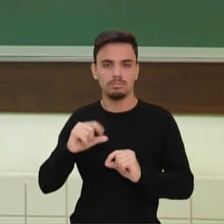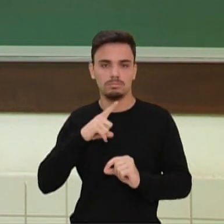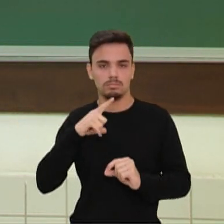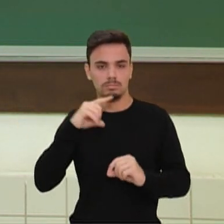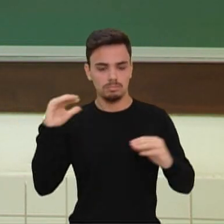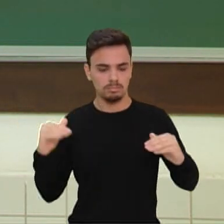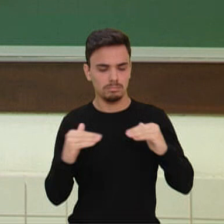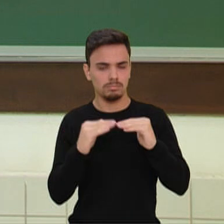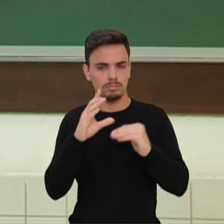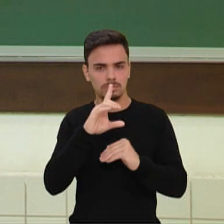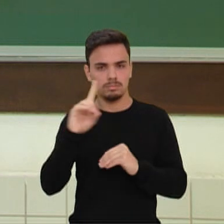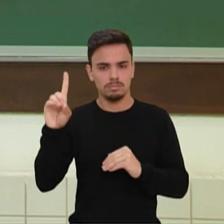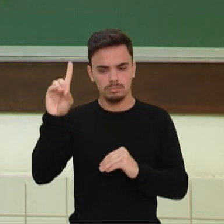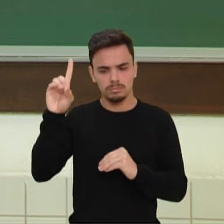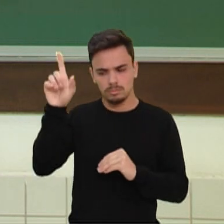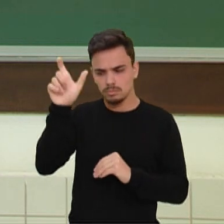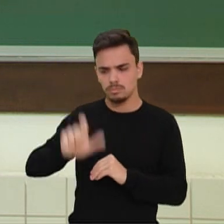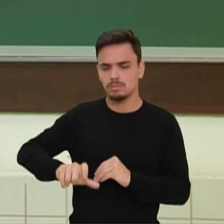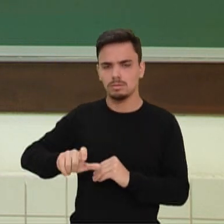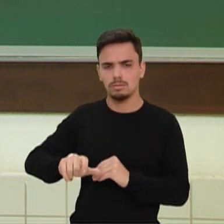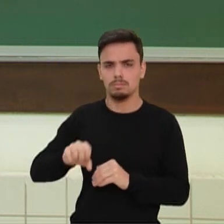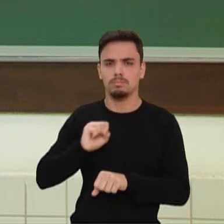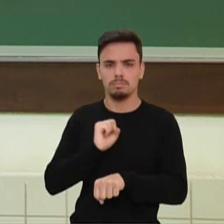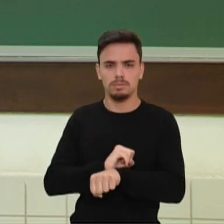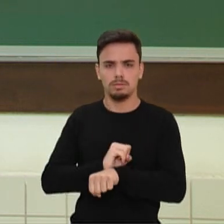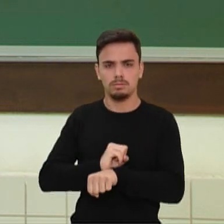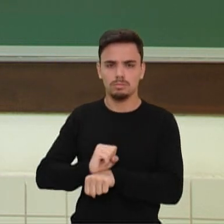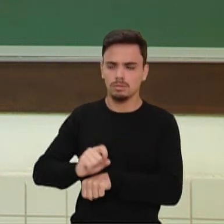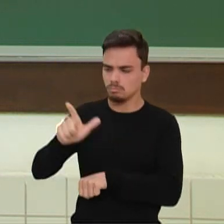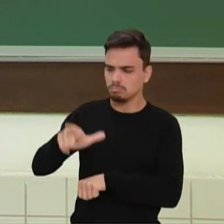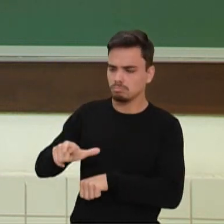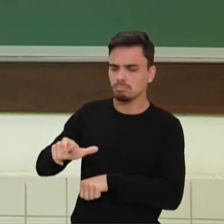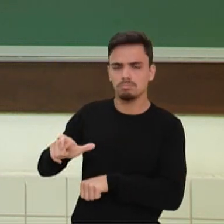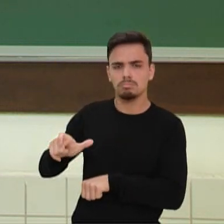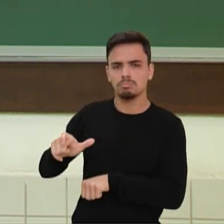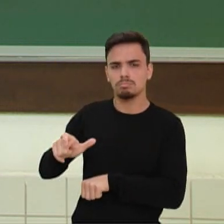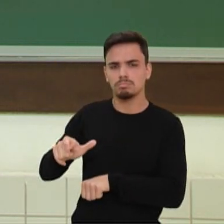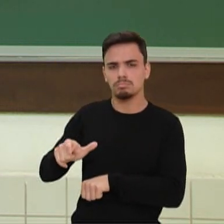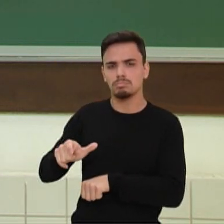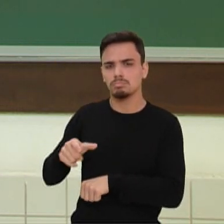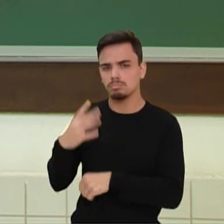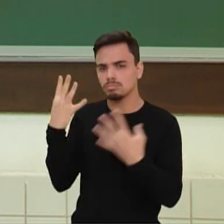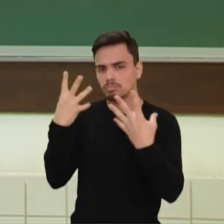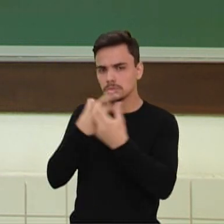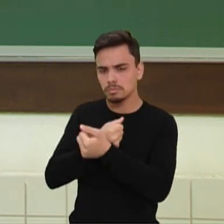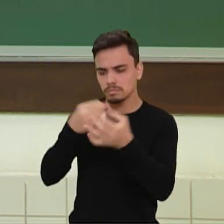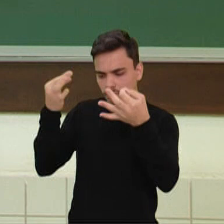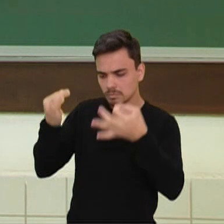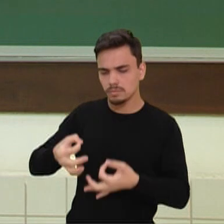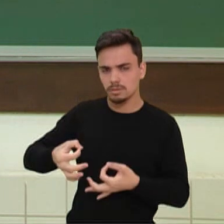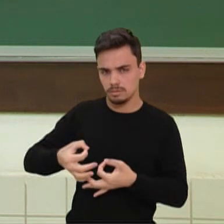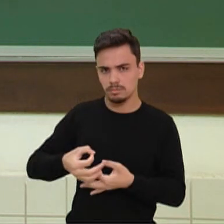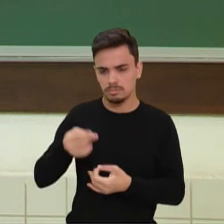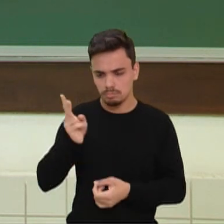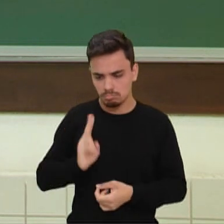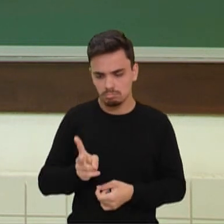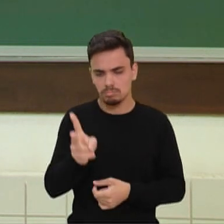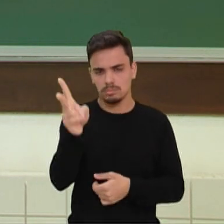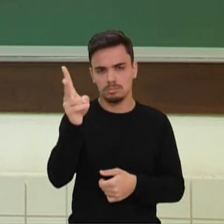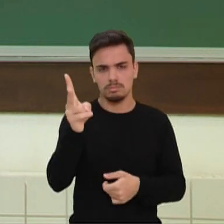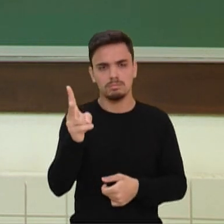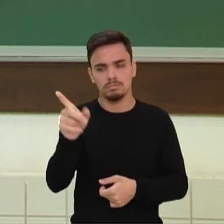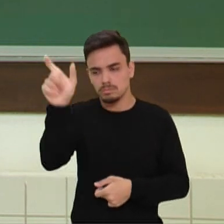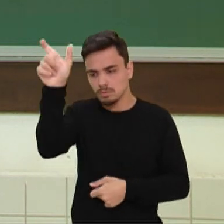ser imóvel, um ser que é perfeito, um ser que é permanente. Sempre foi entendido como